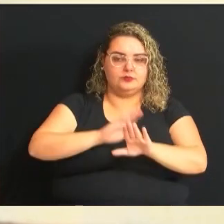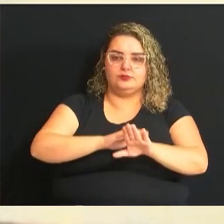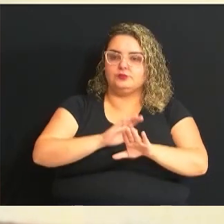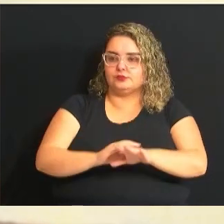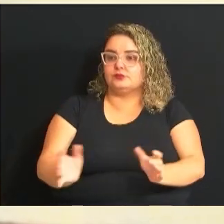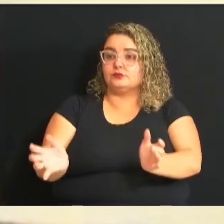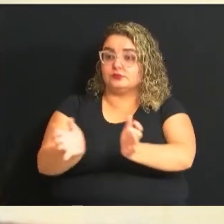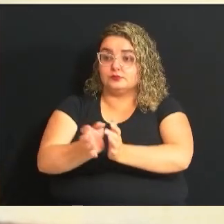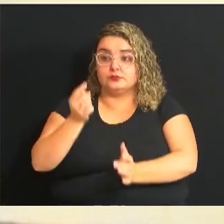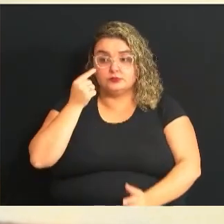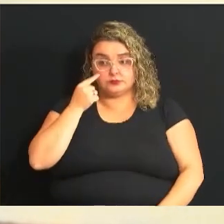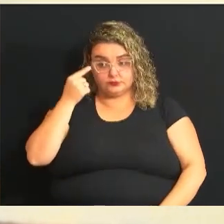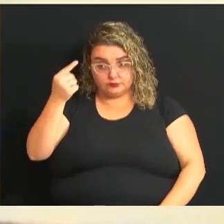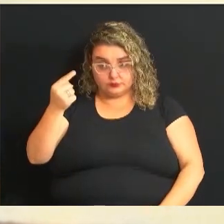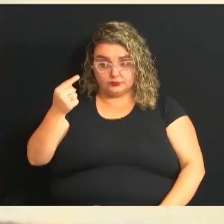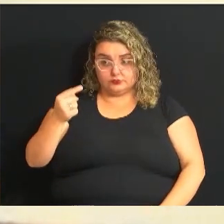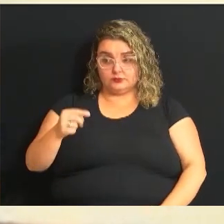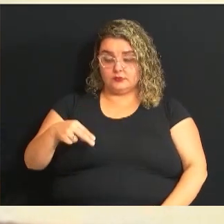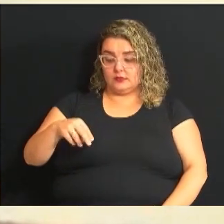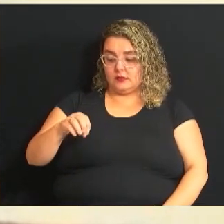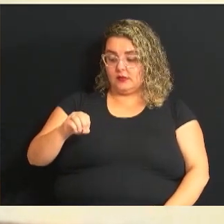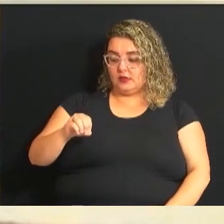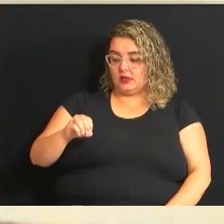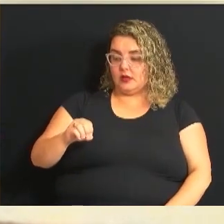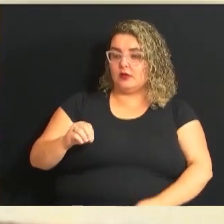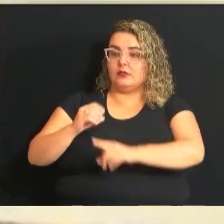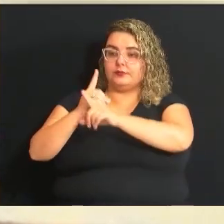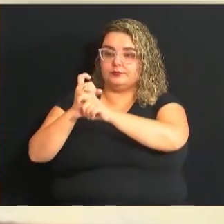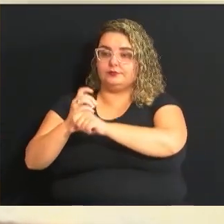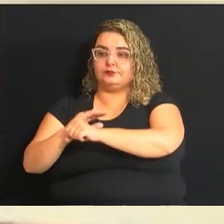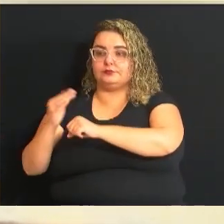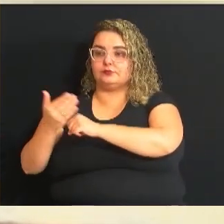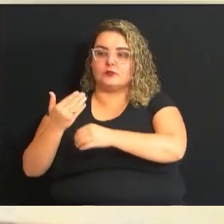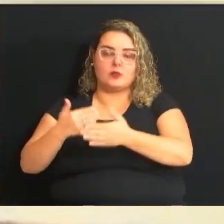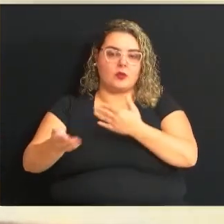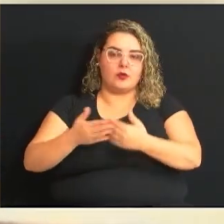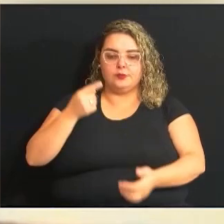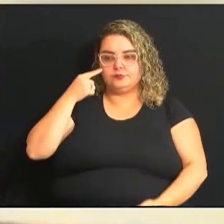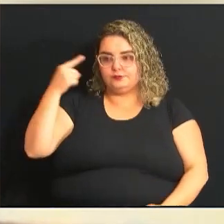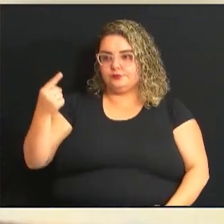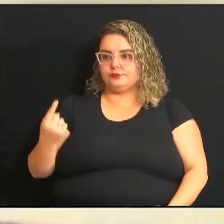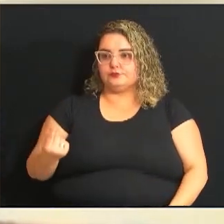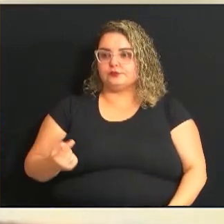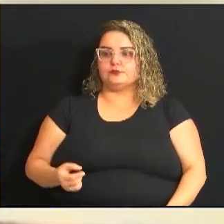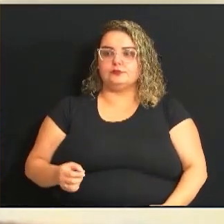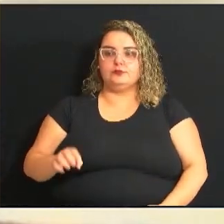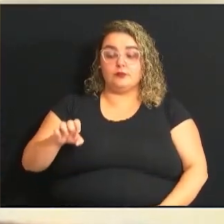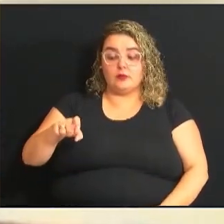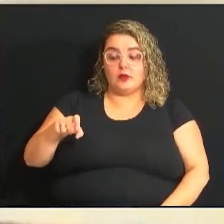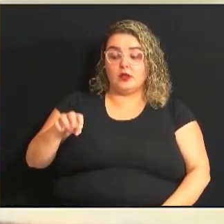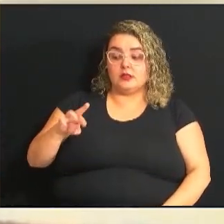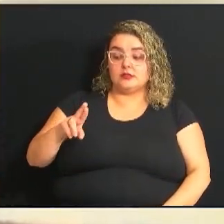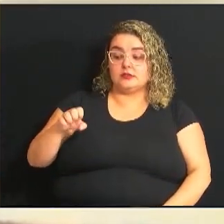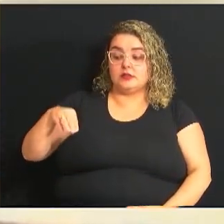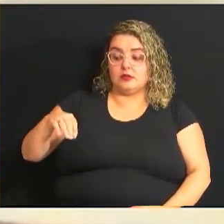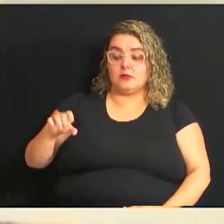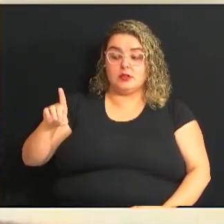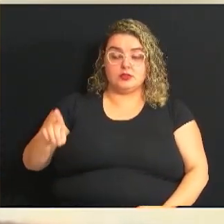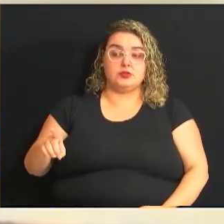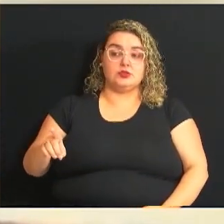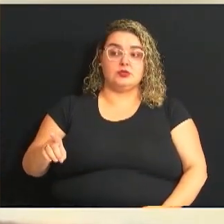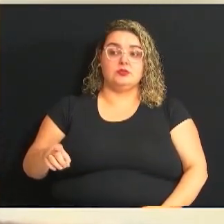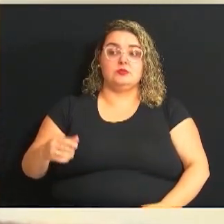ações, grupos e a ideologia neofascista, nazista ou qualquer ideologia que prega de extrema-direita,